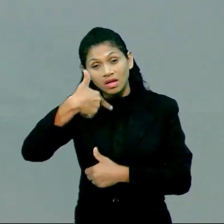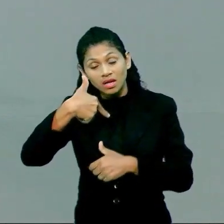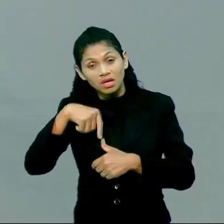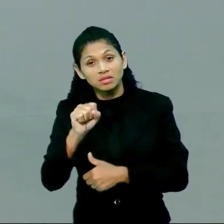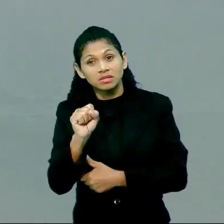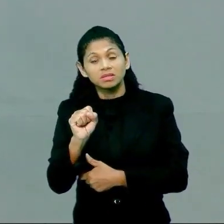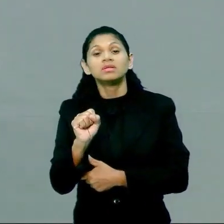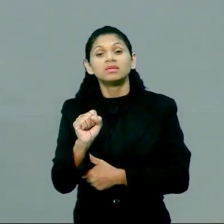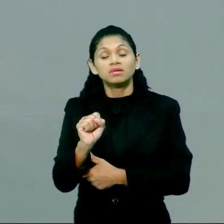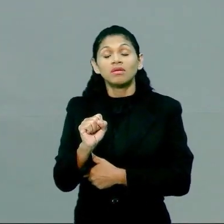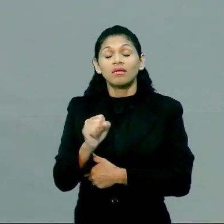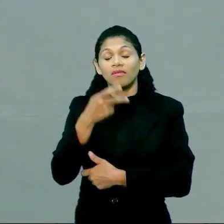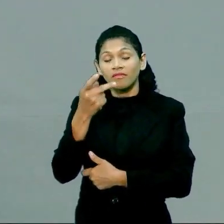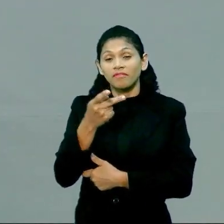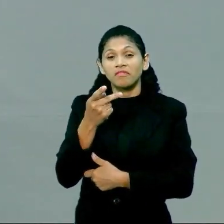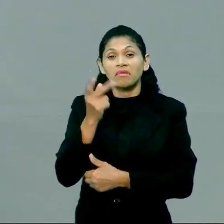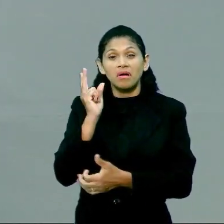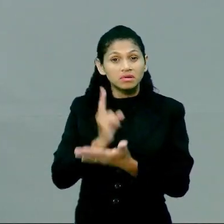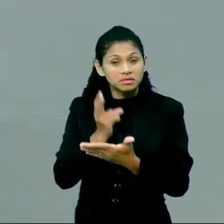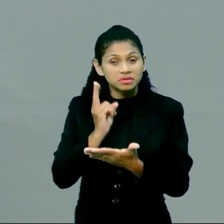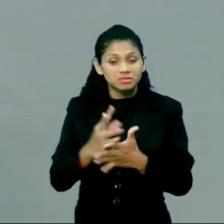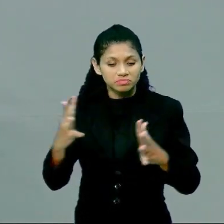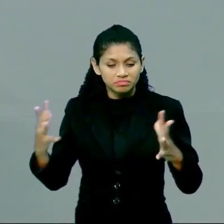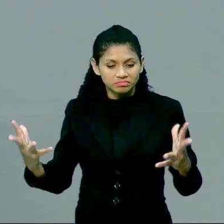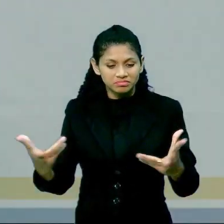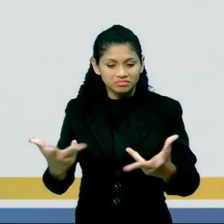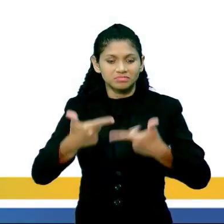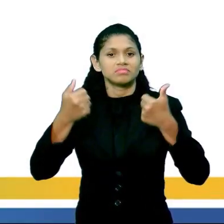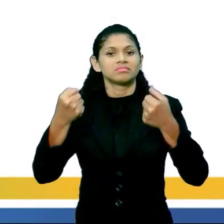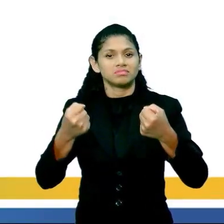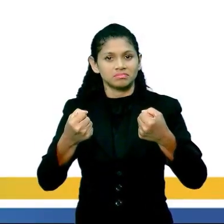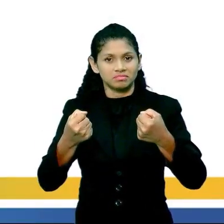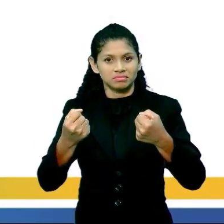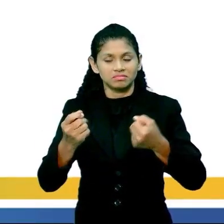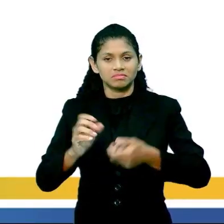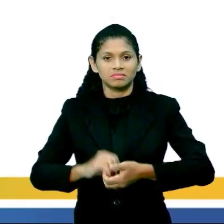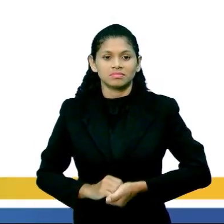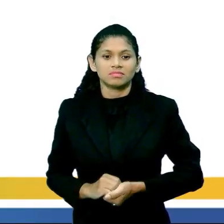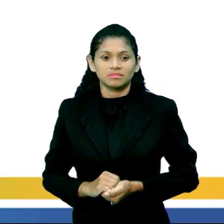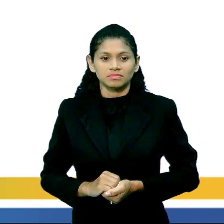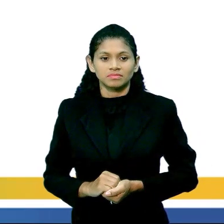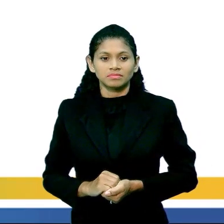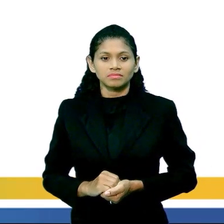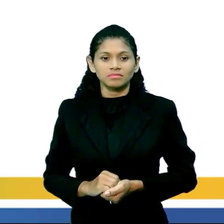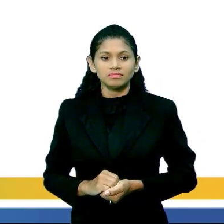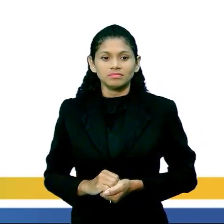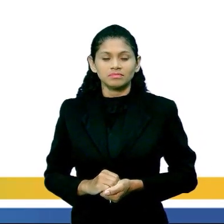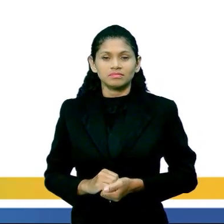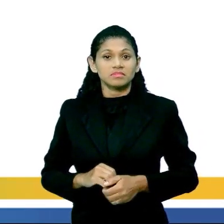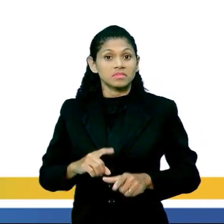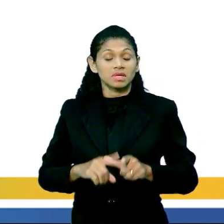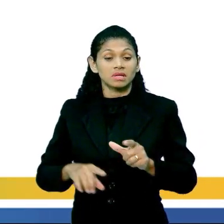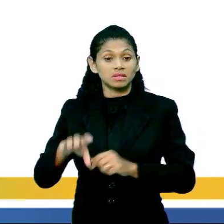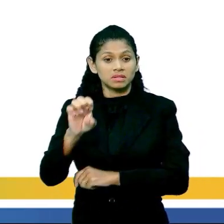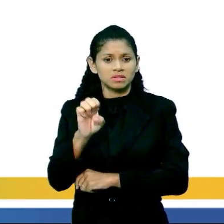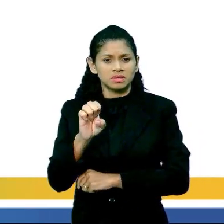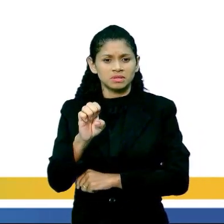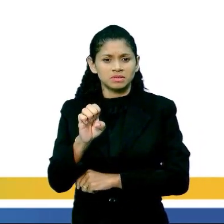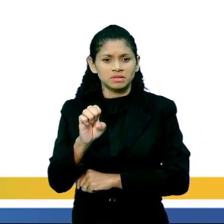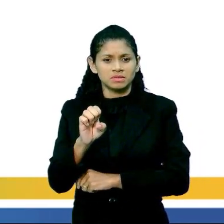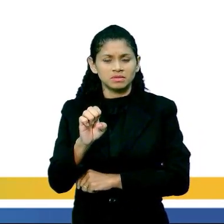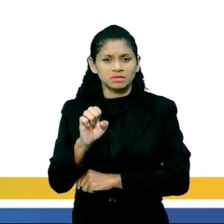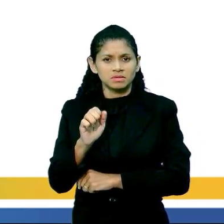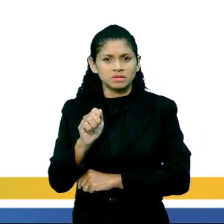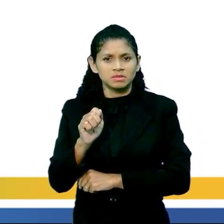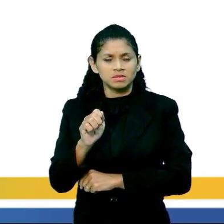As competências, as habilidades. Mas a vontade aqui, galera, ela está mais relacionada, claro, com a perseverança, vontade,